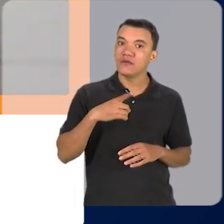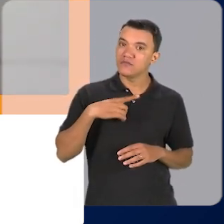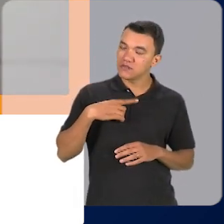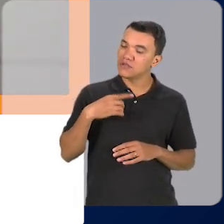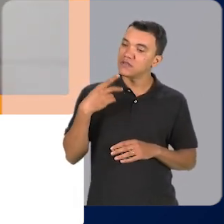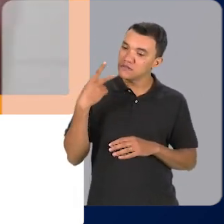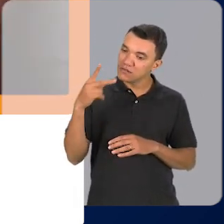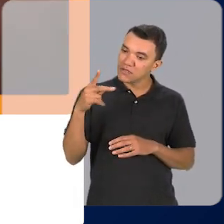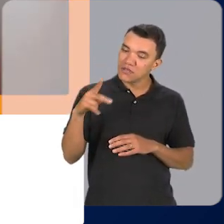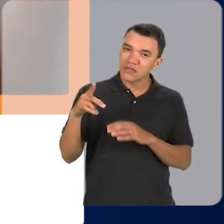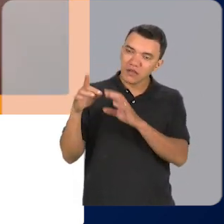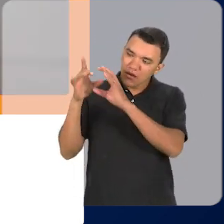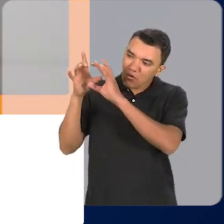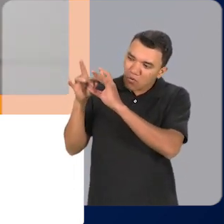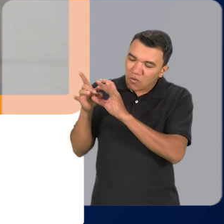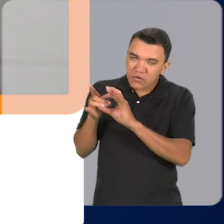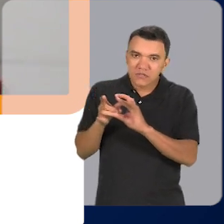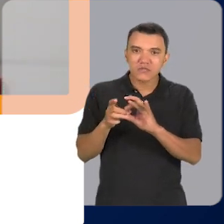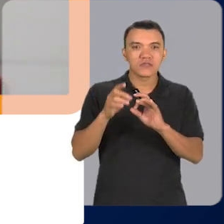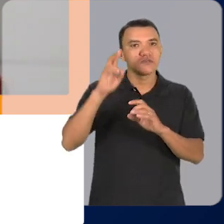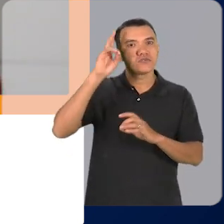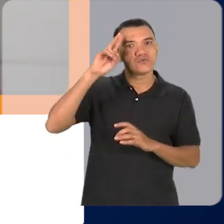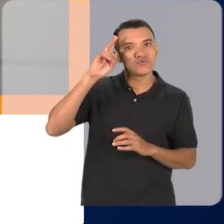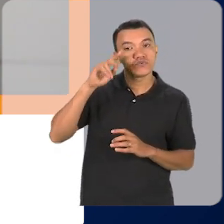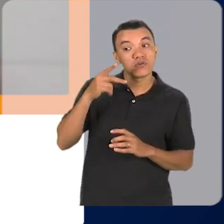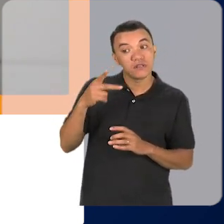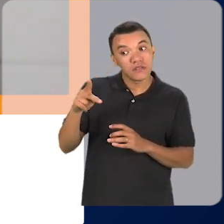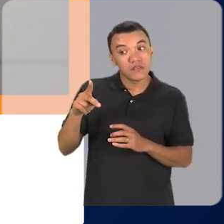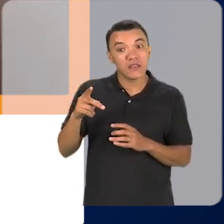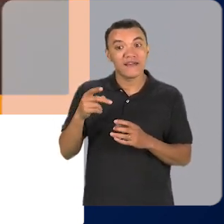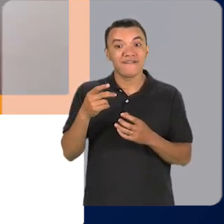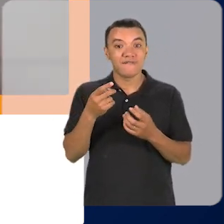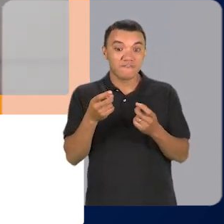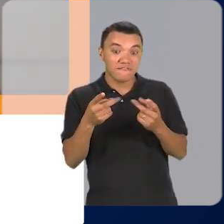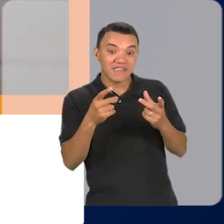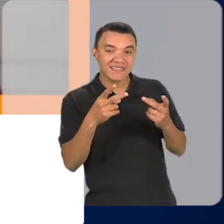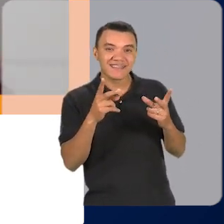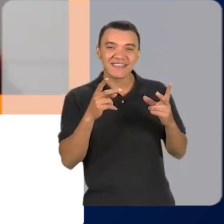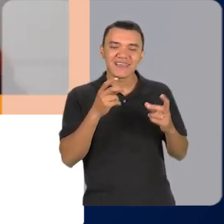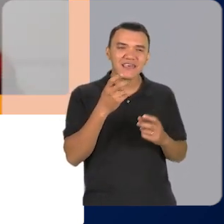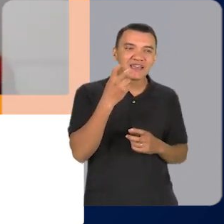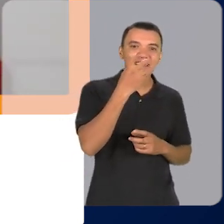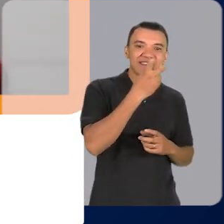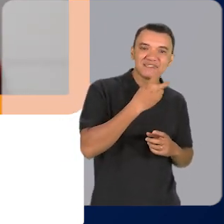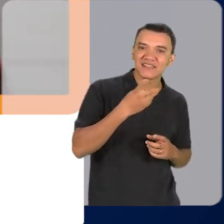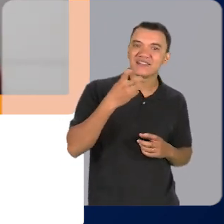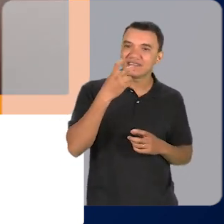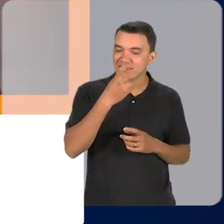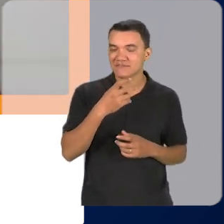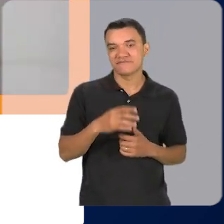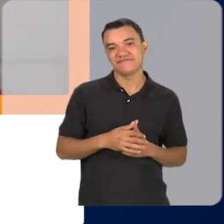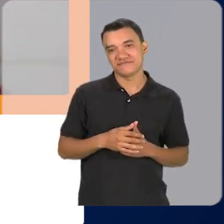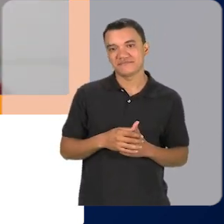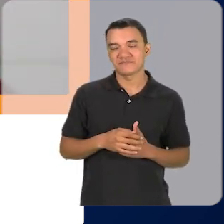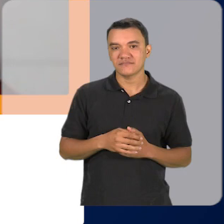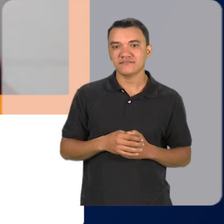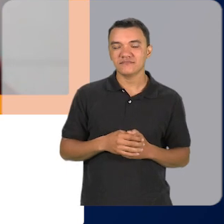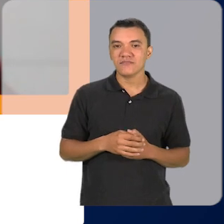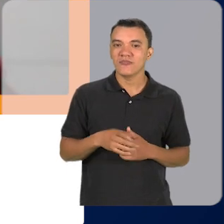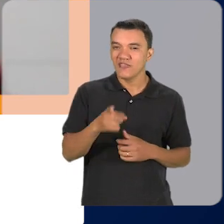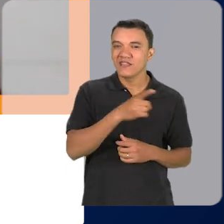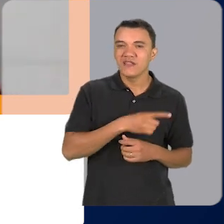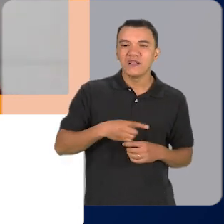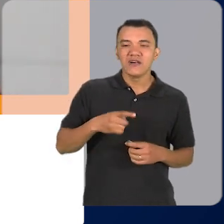trás daquela verve de vender cantando. Né? A gente até acredita, né, que na época, na